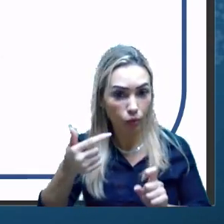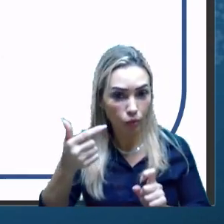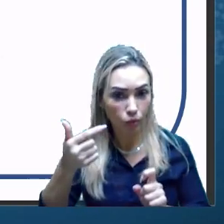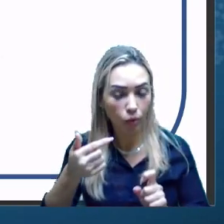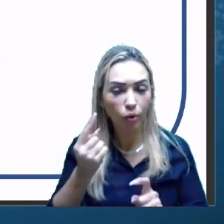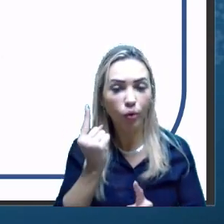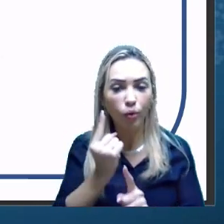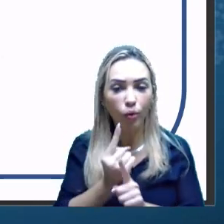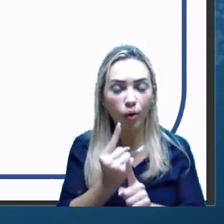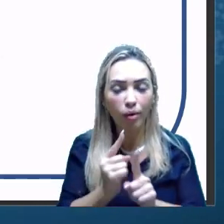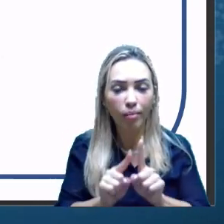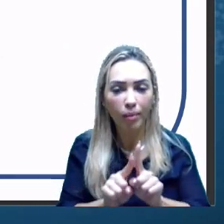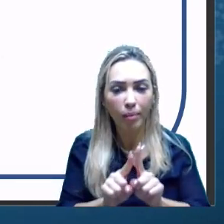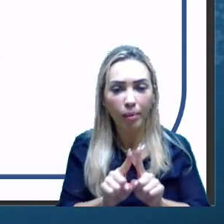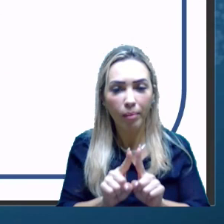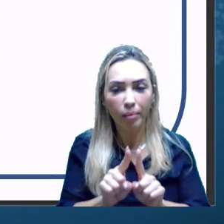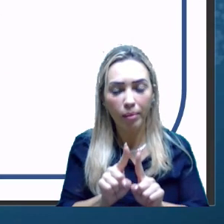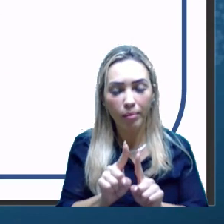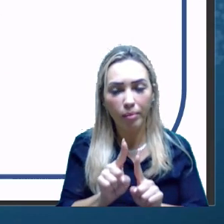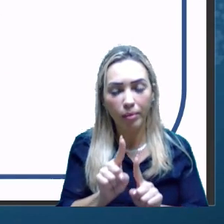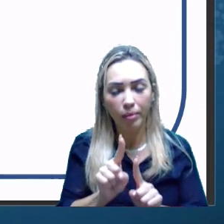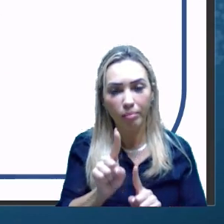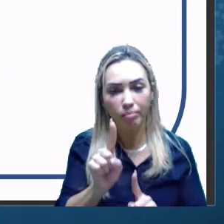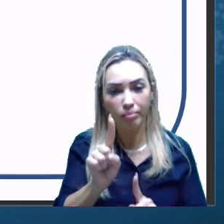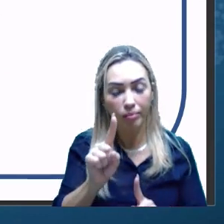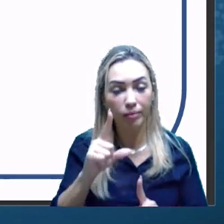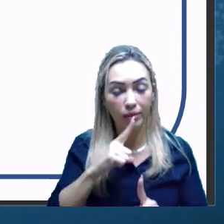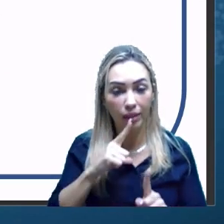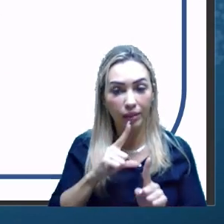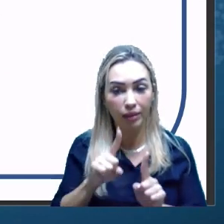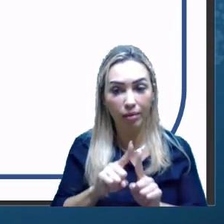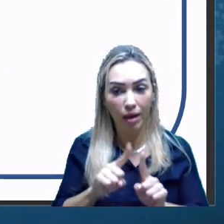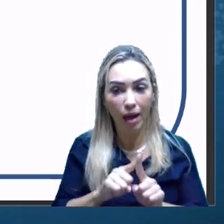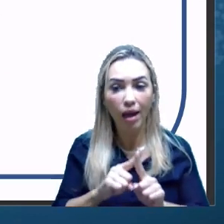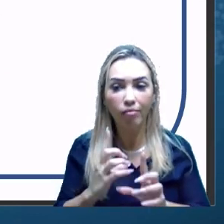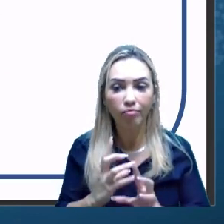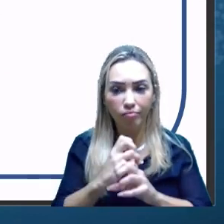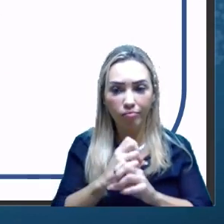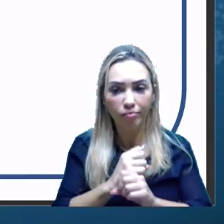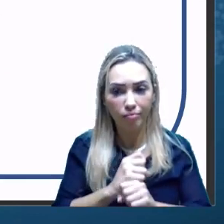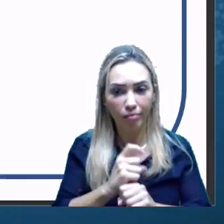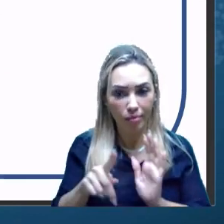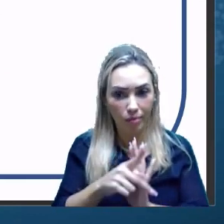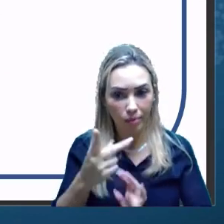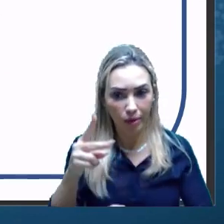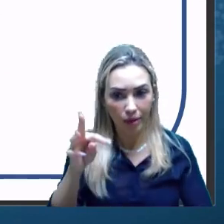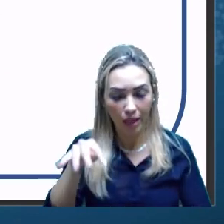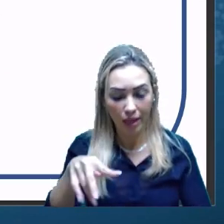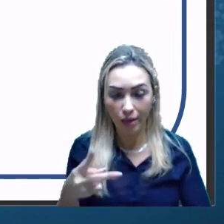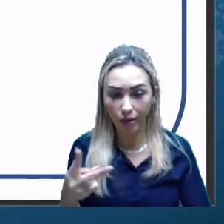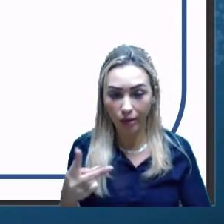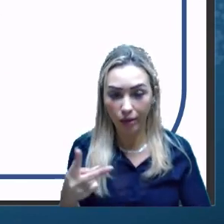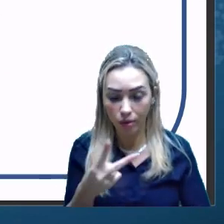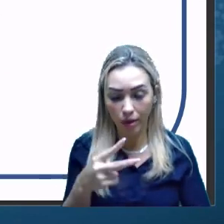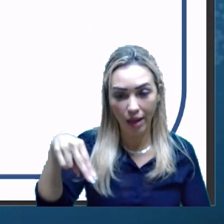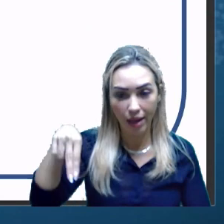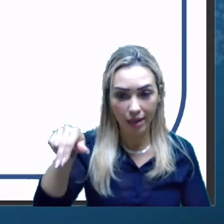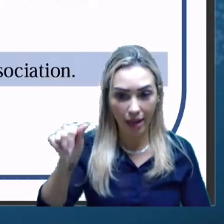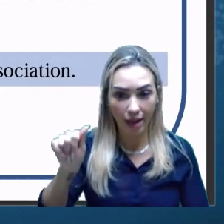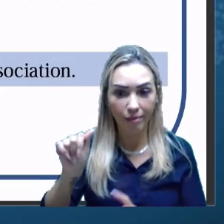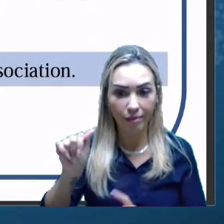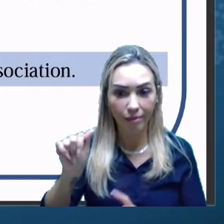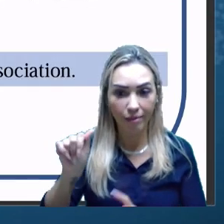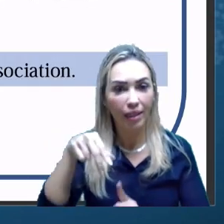dessa temperatura de melting com um aumento da concentração da proteína, em ambos os casos, tanto em NA quanto em NB na figura B.